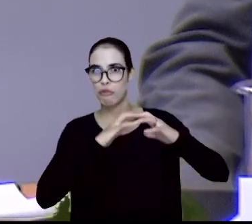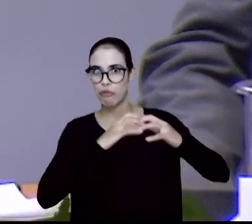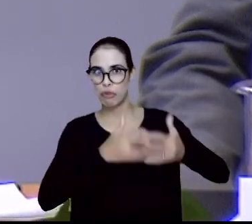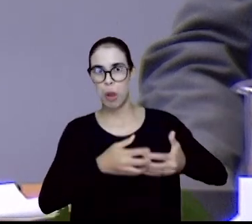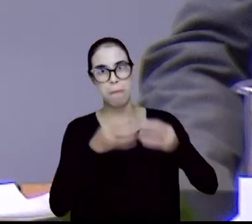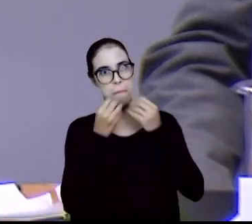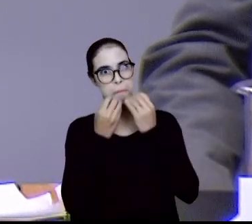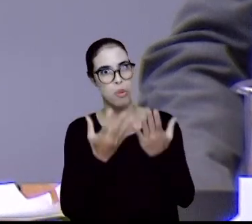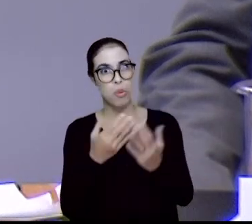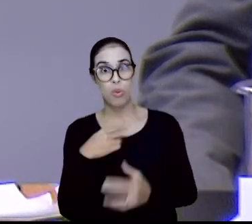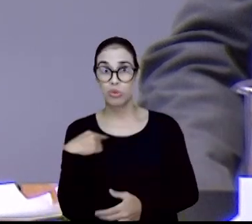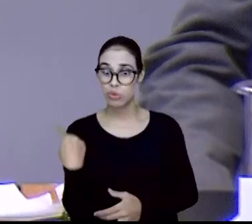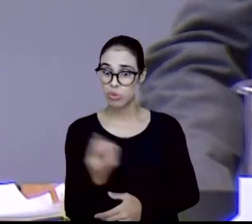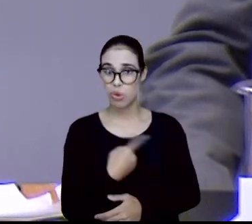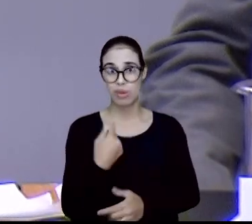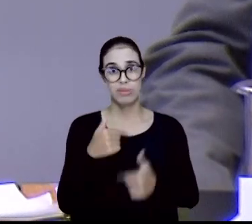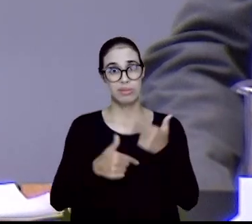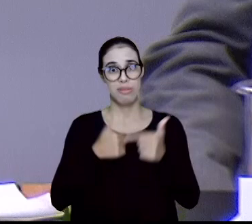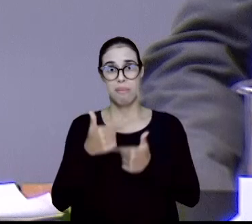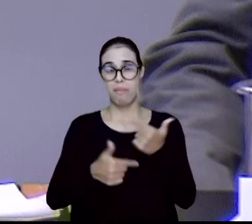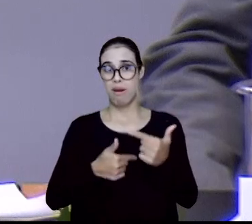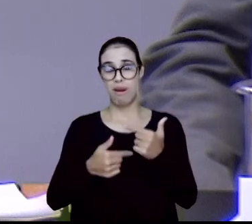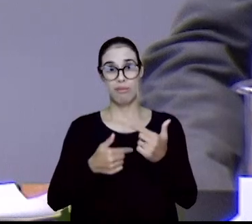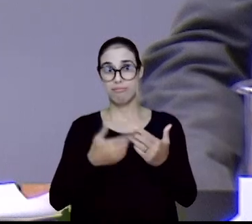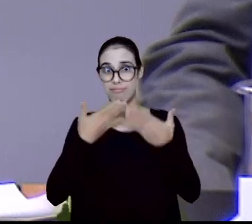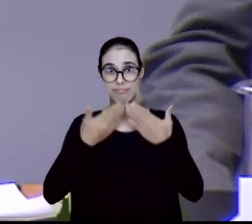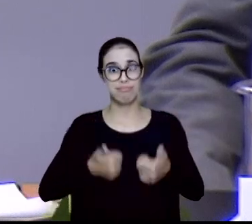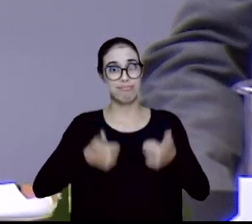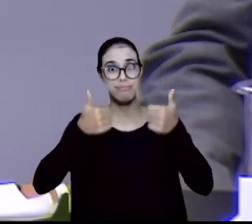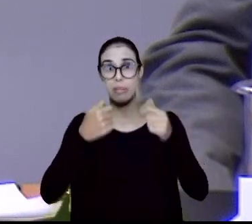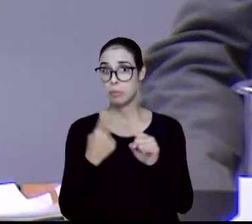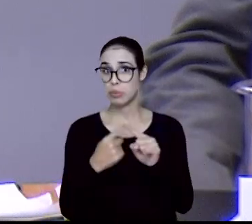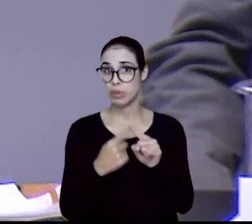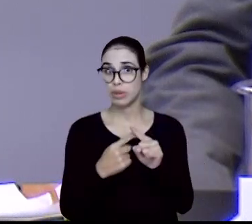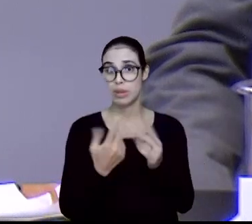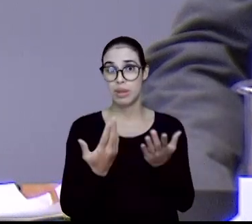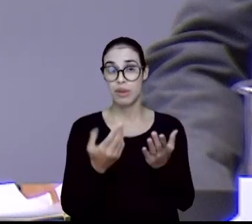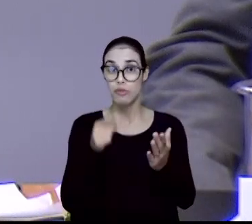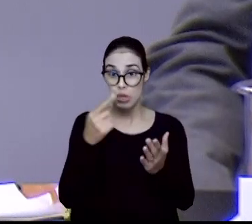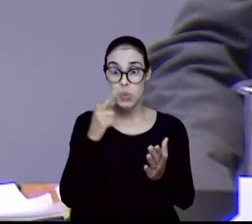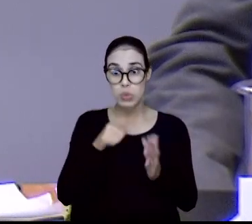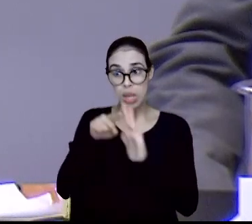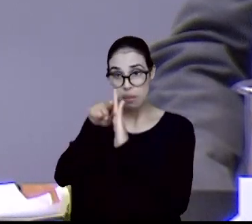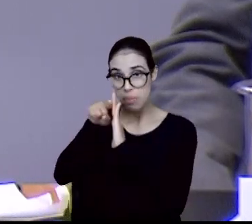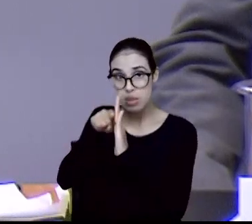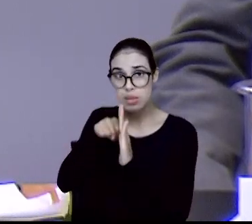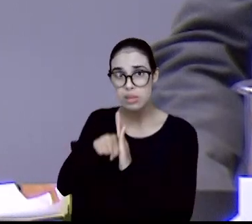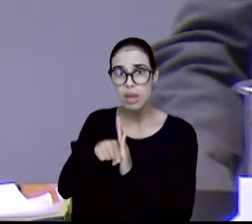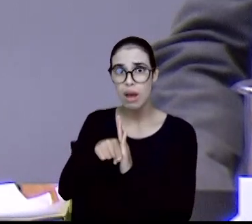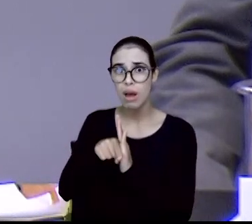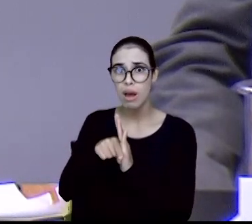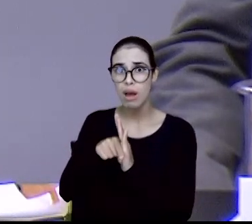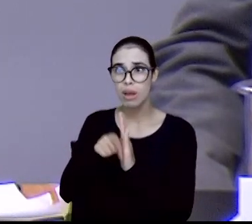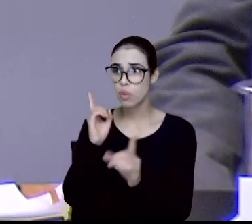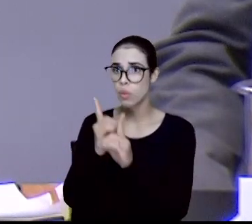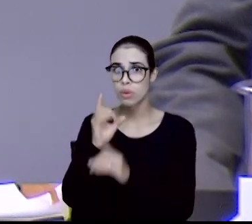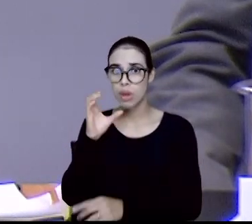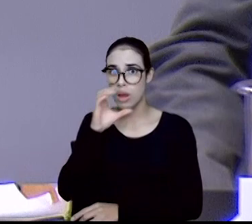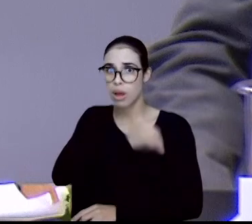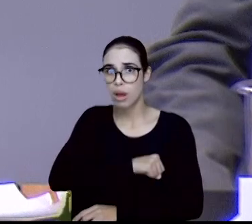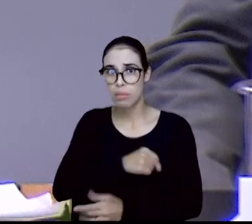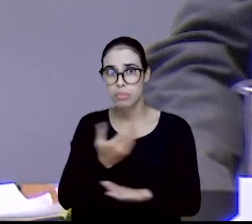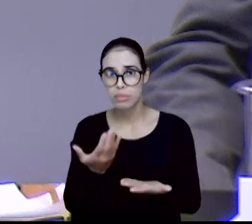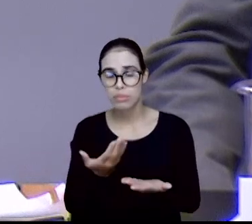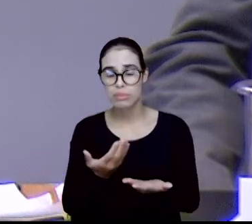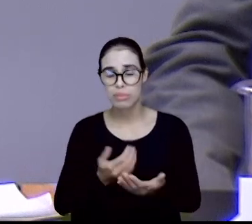todos nós. Você pegar uma causa e, com uma forma de pesquisa relativamente simples, você já localizar os